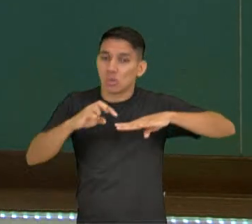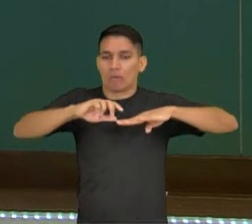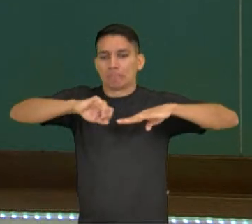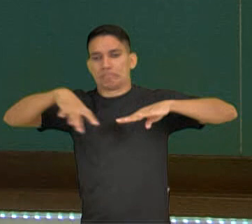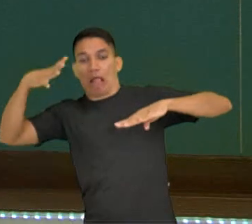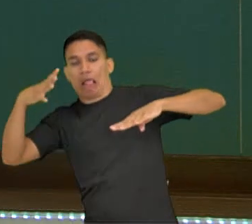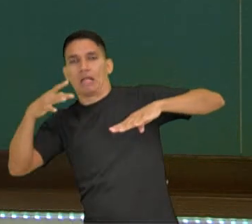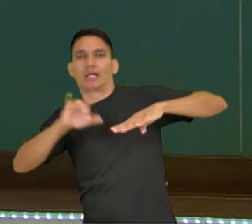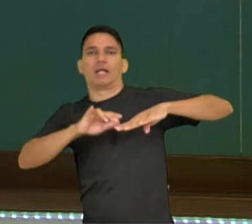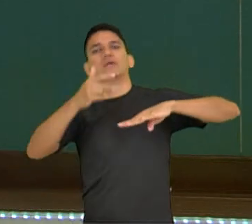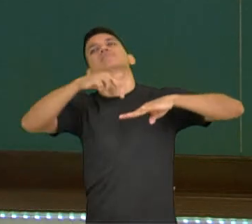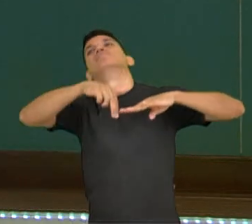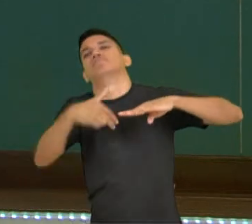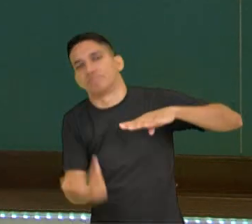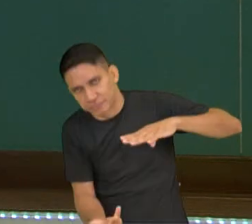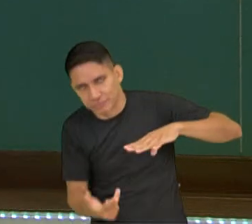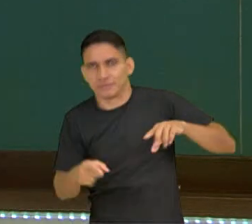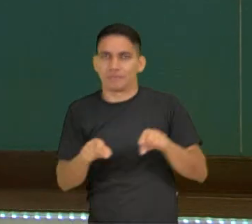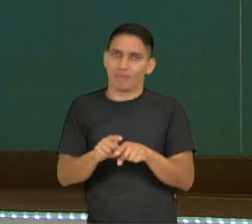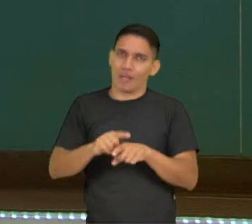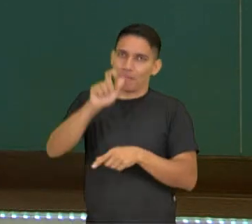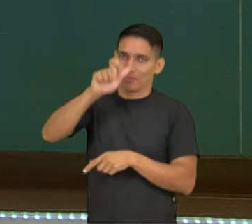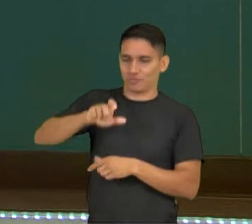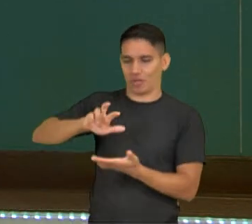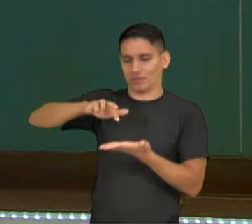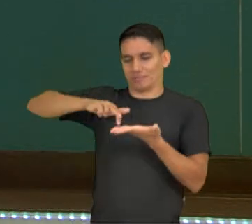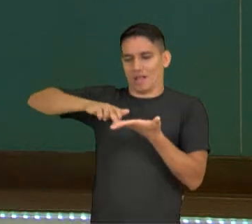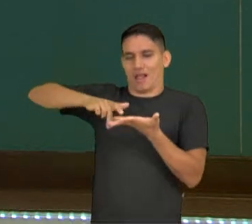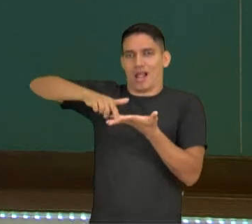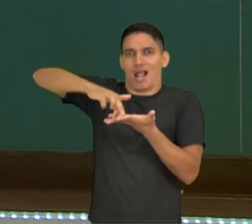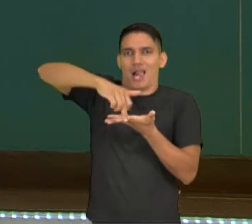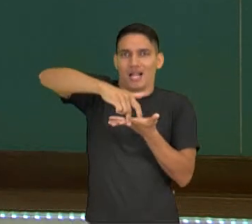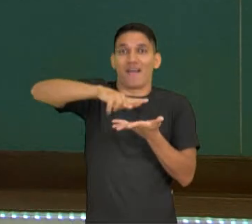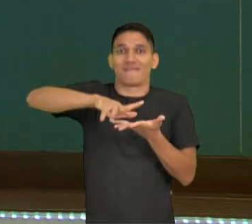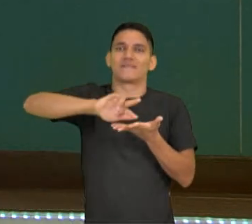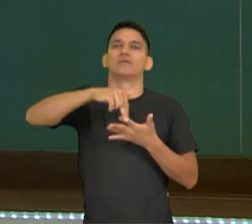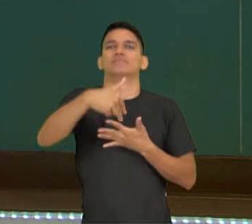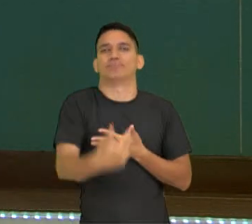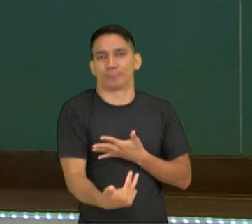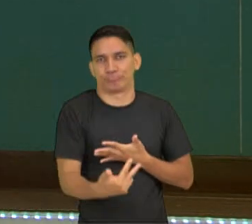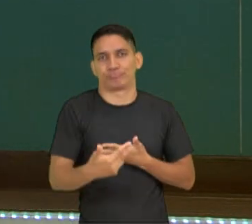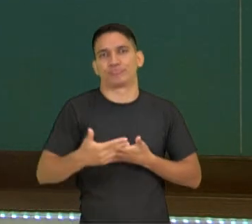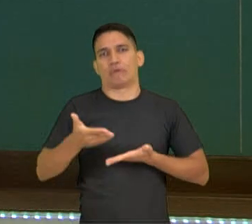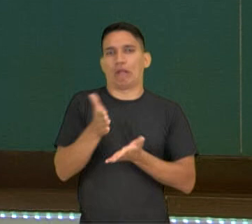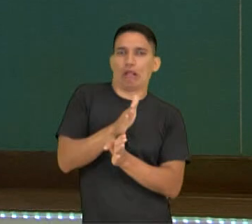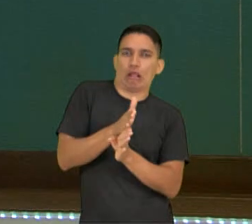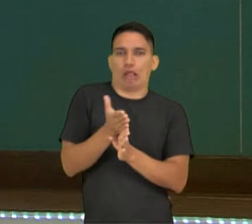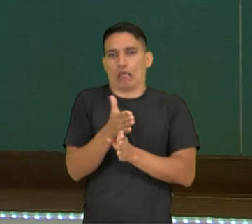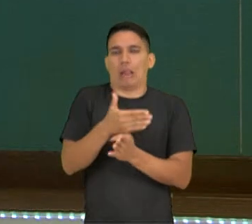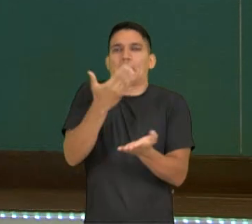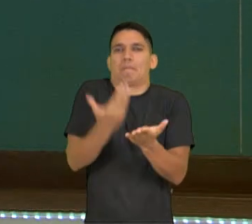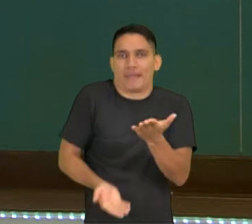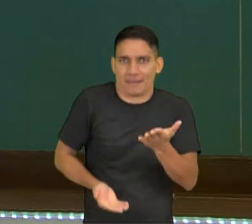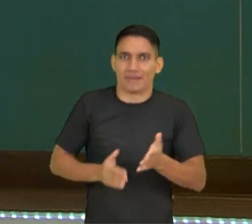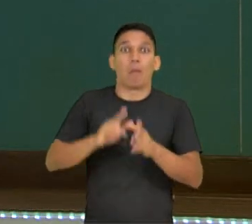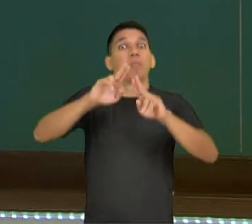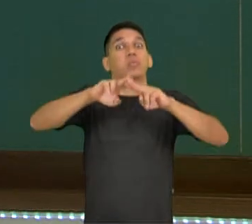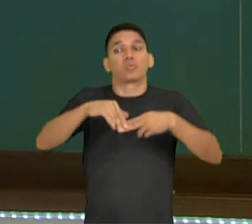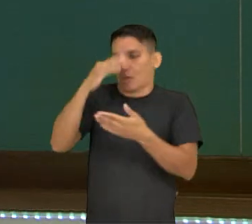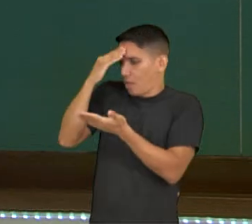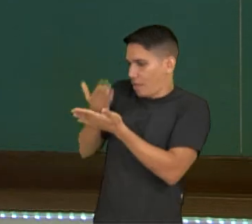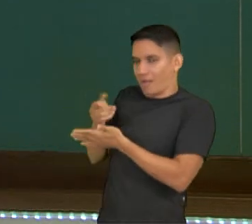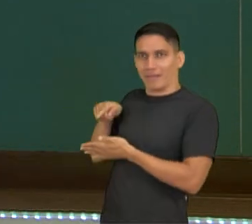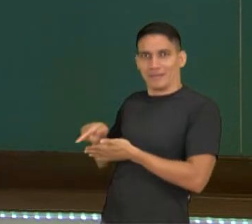é a mesma coisa. A pessoa que está no centro ali, que está andando pela corda, tem perigo de cair. Então, por isso a confiança.